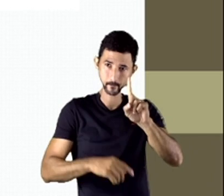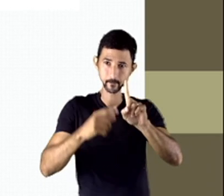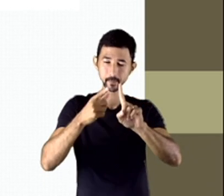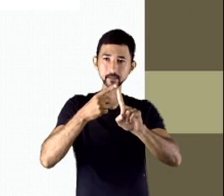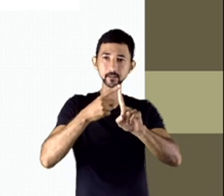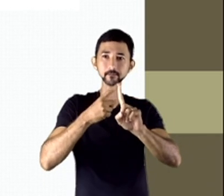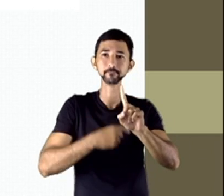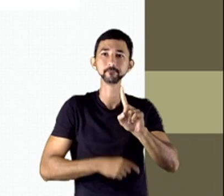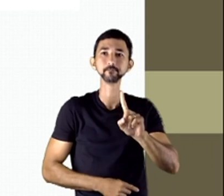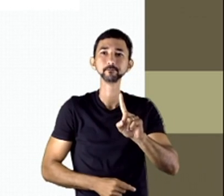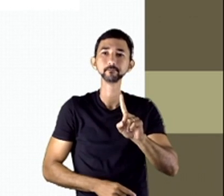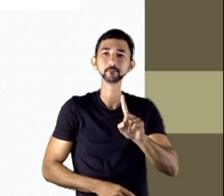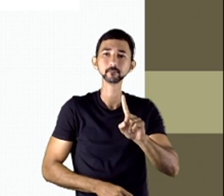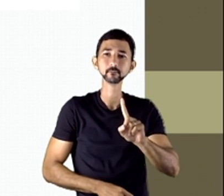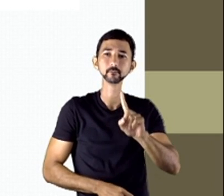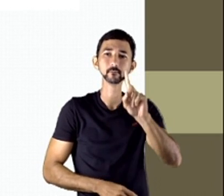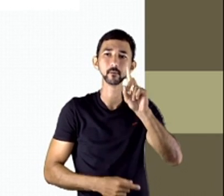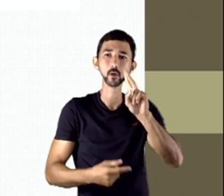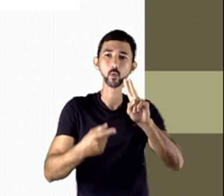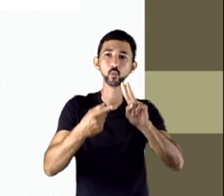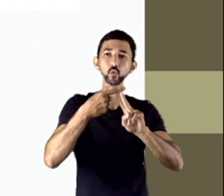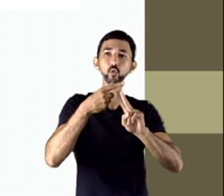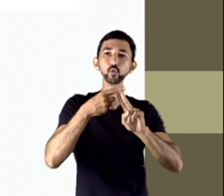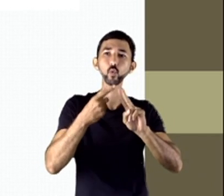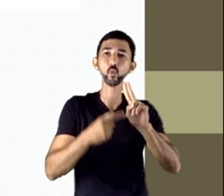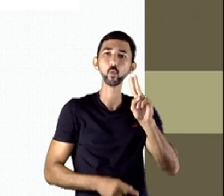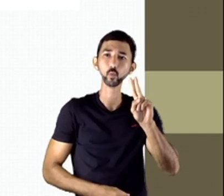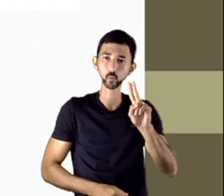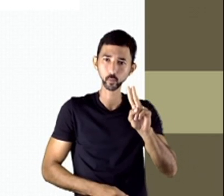Uma passagem, R$2. Duas passagens,